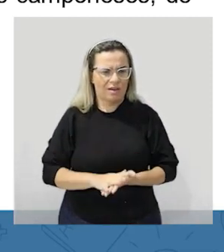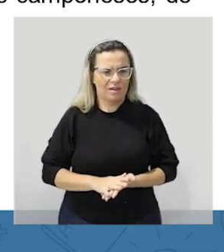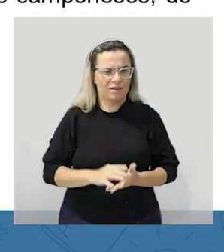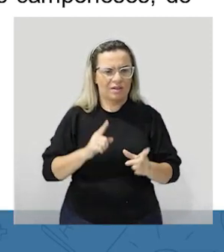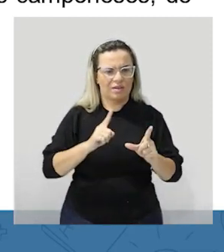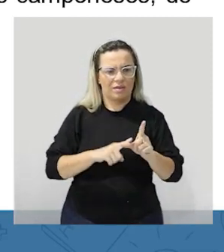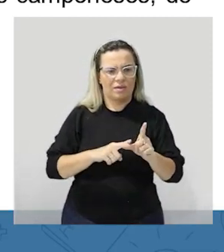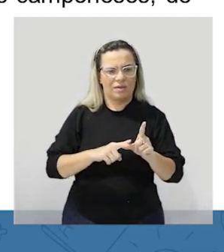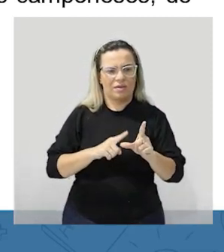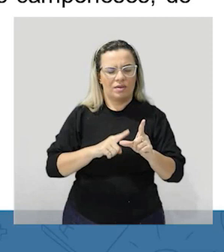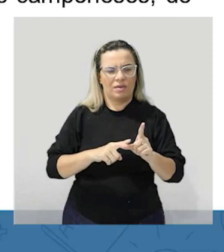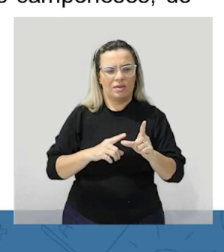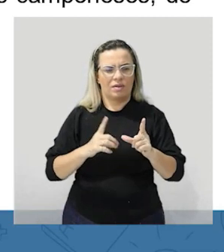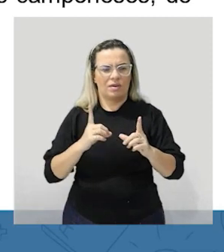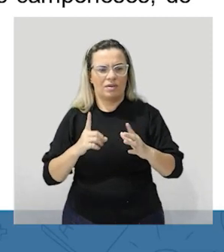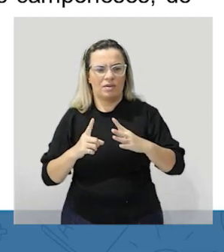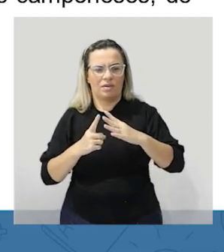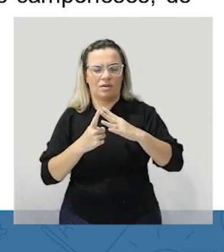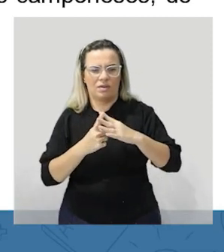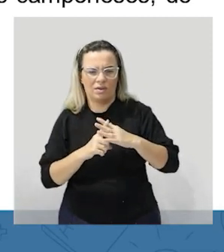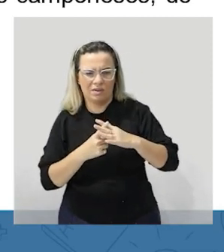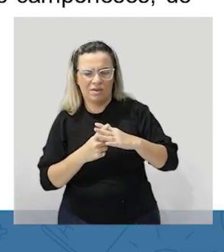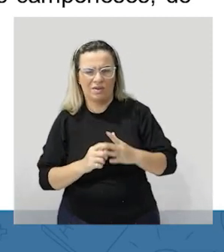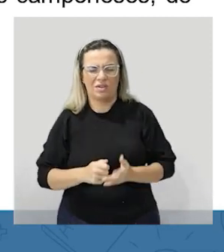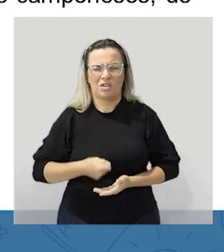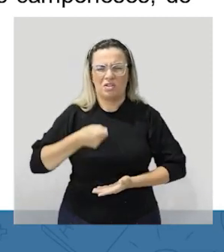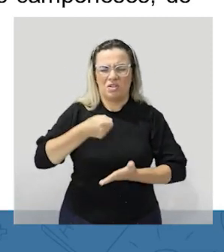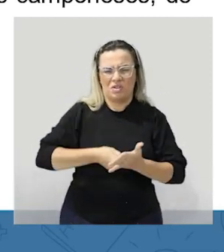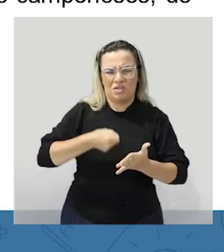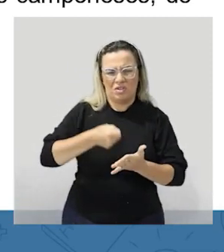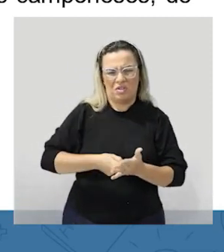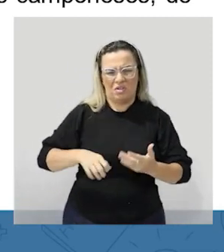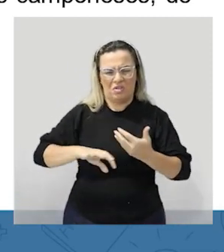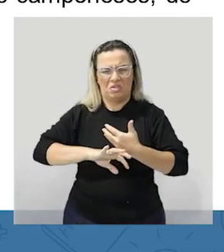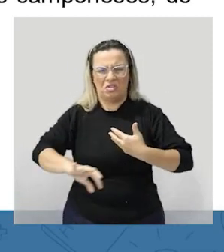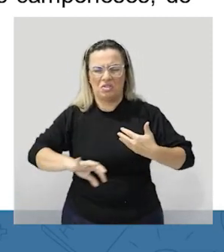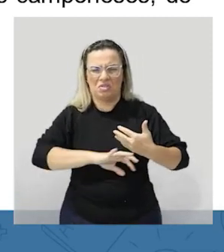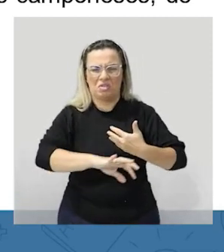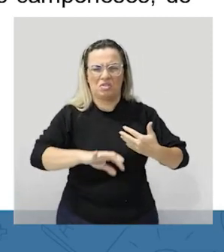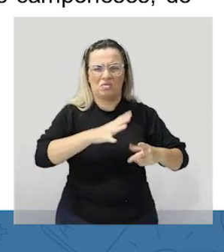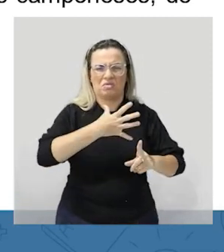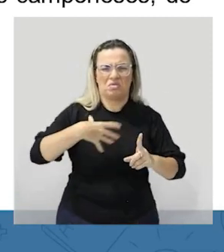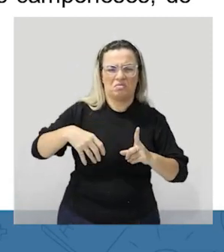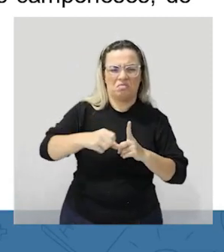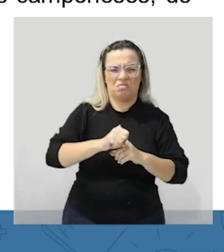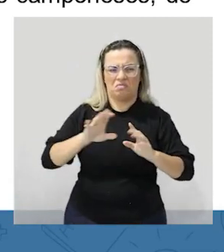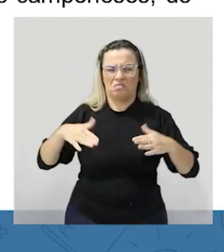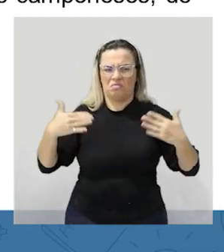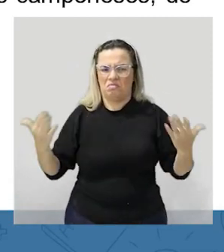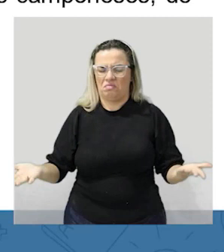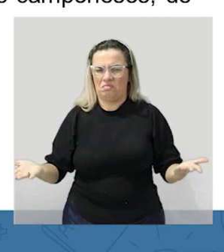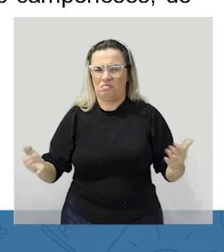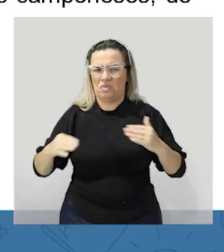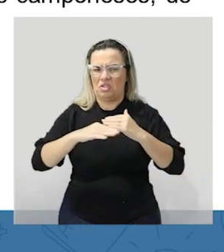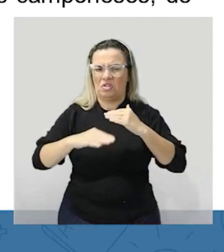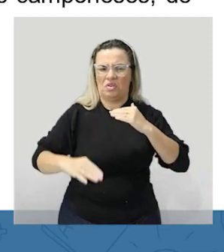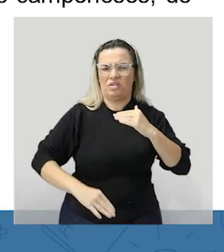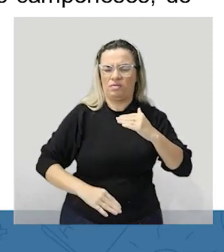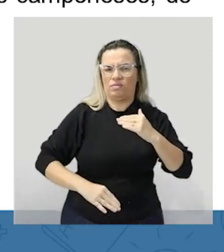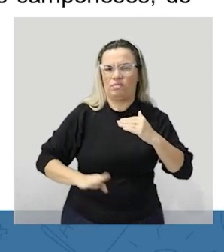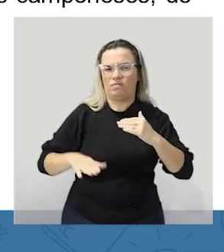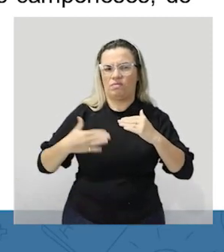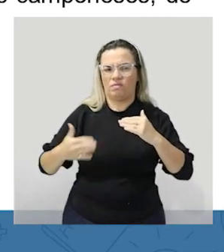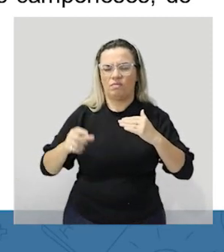socialista, de rígida estratificação. Como assim socialista com rígida estratificação? Com desigualdade?